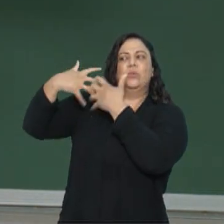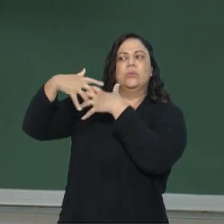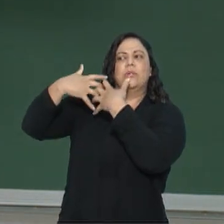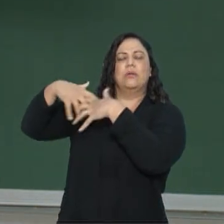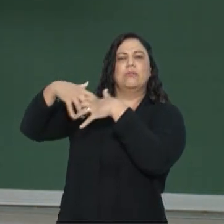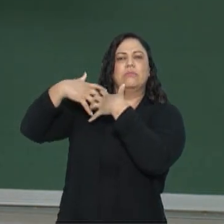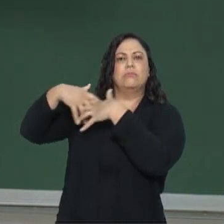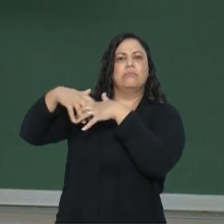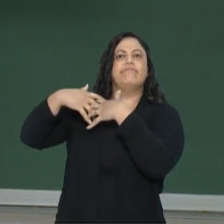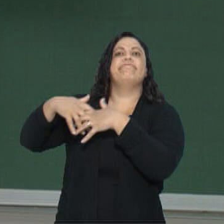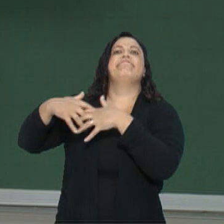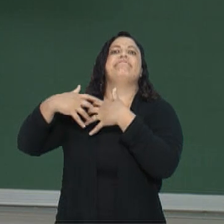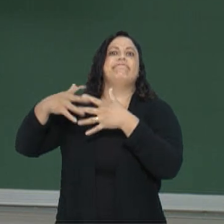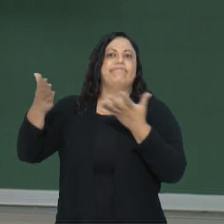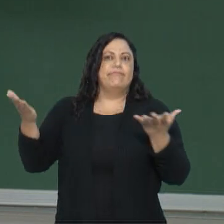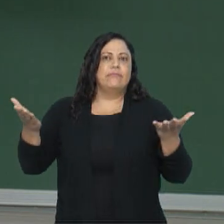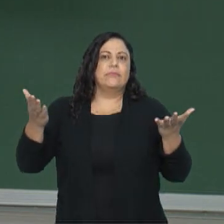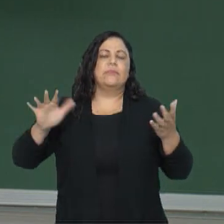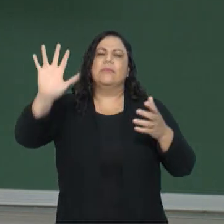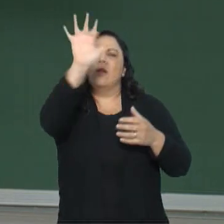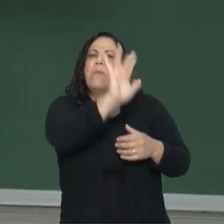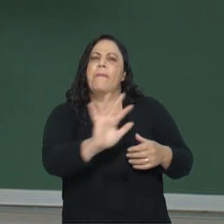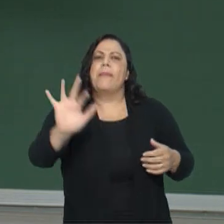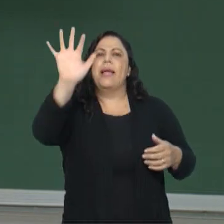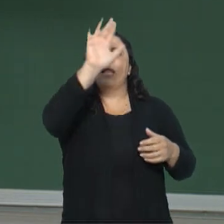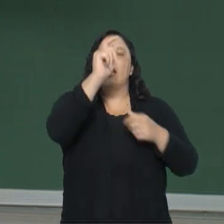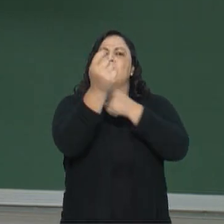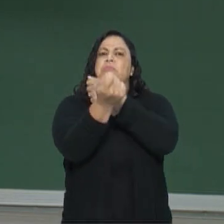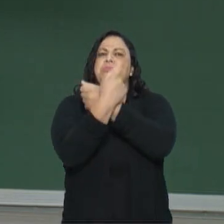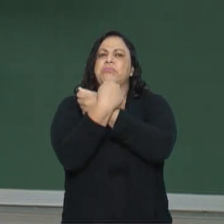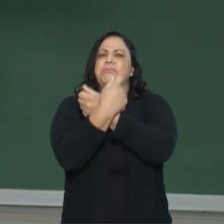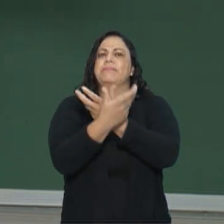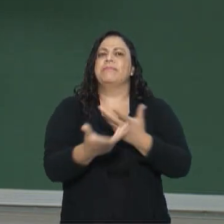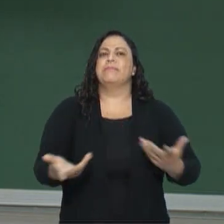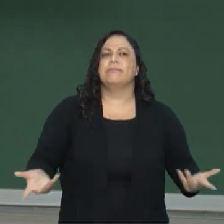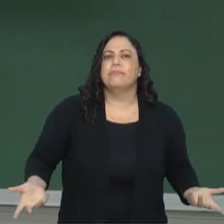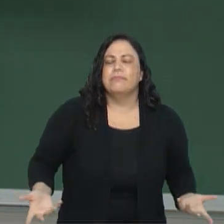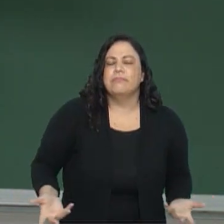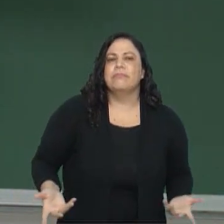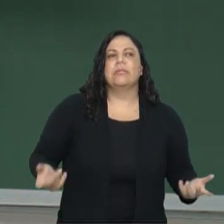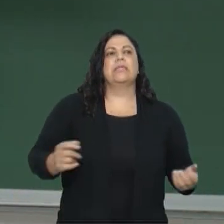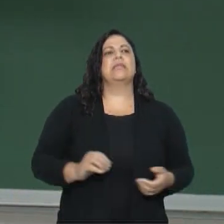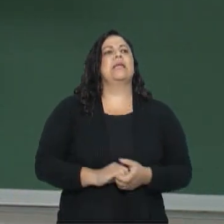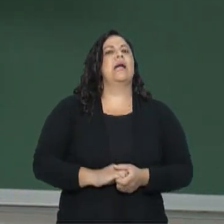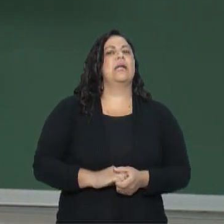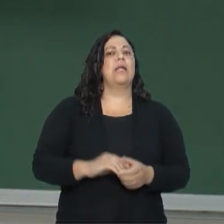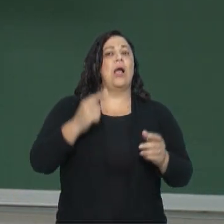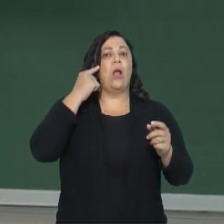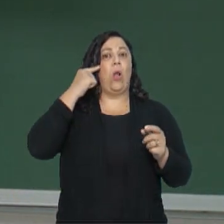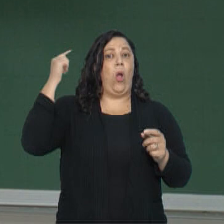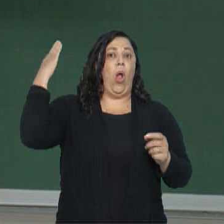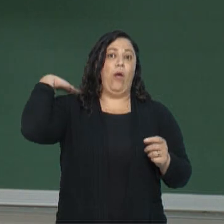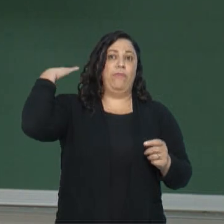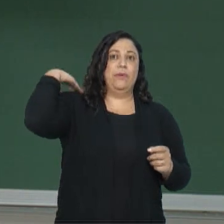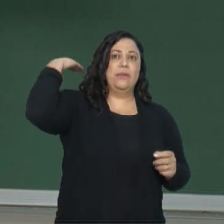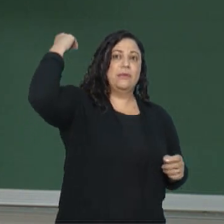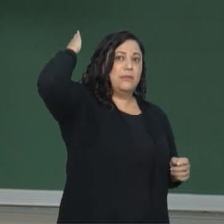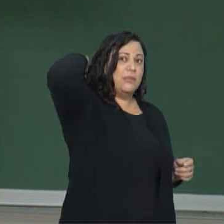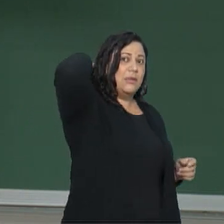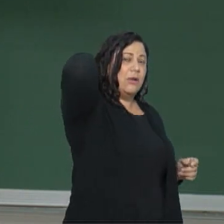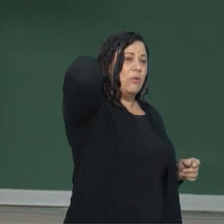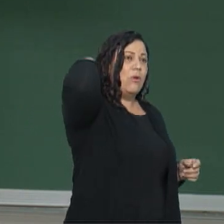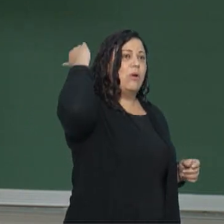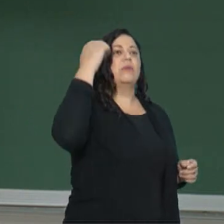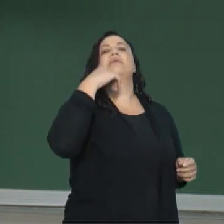eu trago para vocês uma primeira imagem que engana a gente. Se você olha, eu vou virar um pouquinho de costa para vocês. Vou fazer que nem